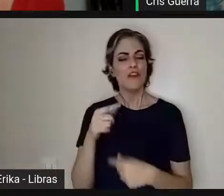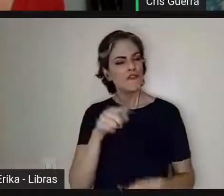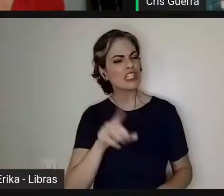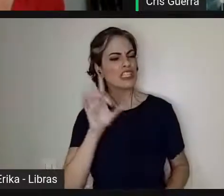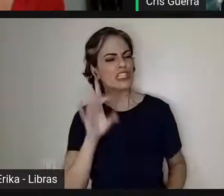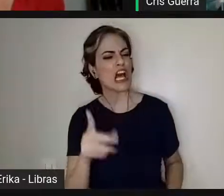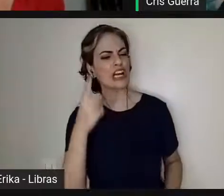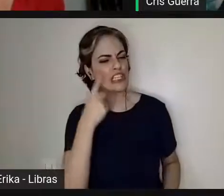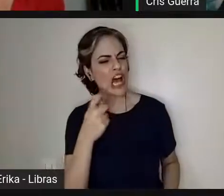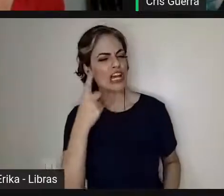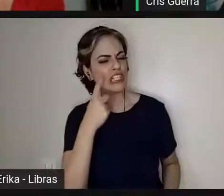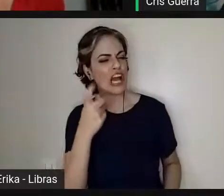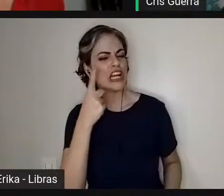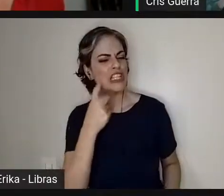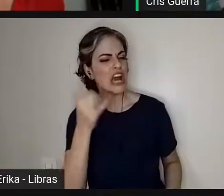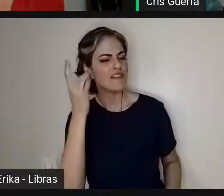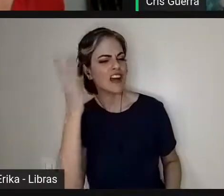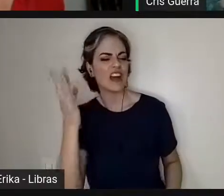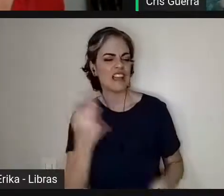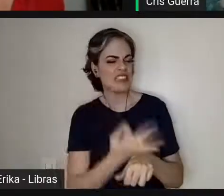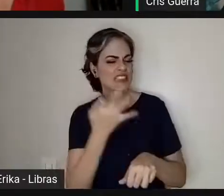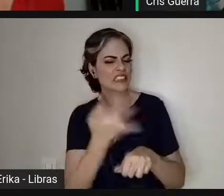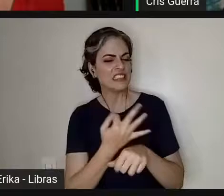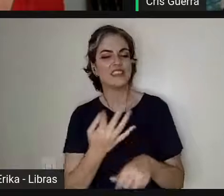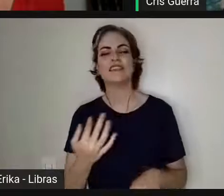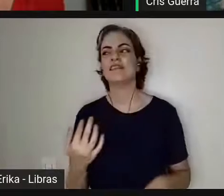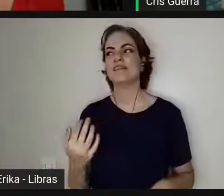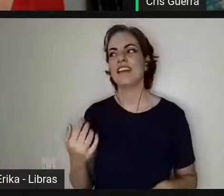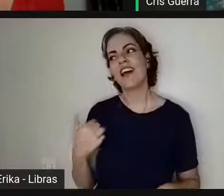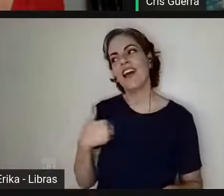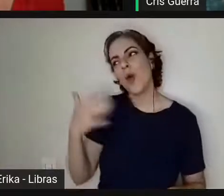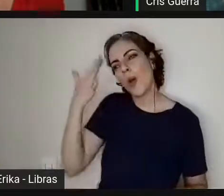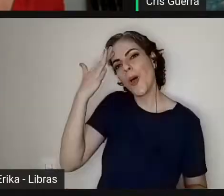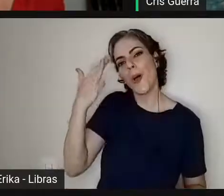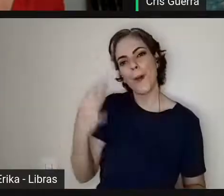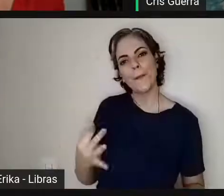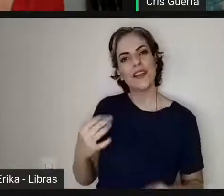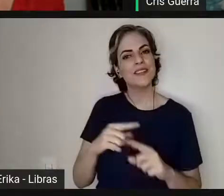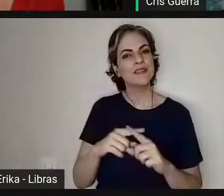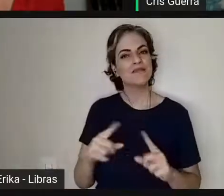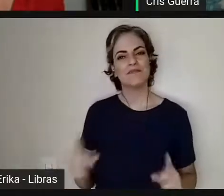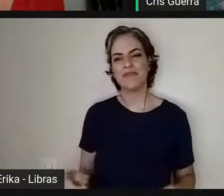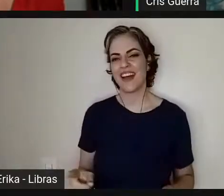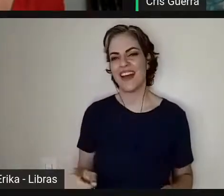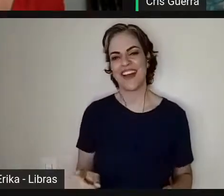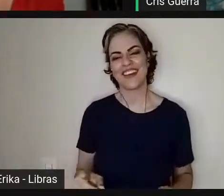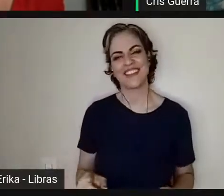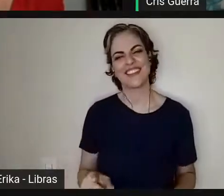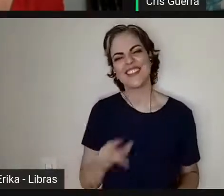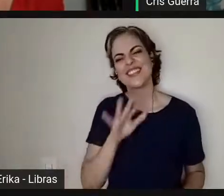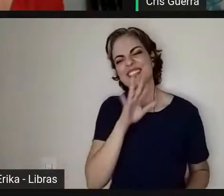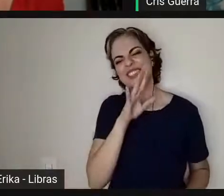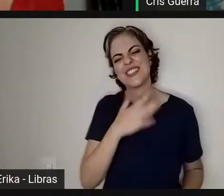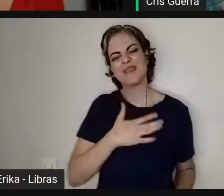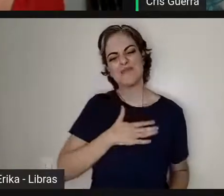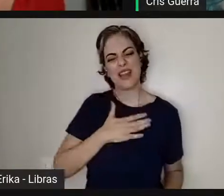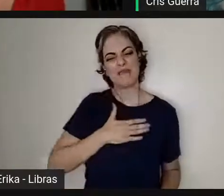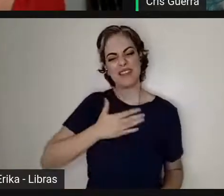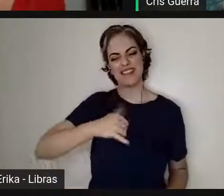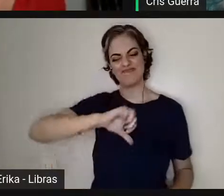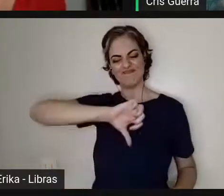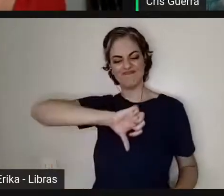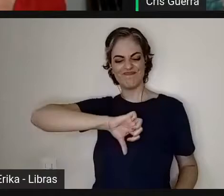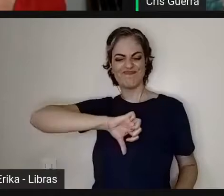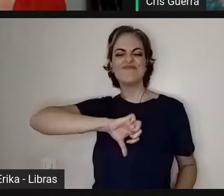te aguenta e tal. Então, eu entendo a intenção das pessoas, mas isso acabou sendo muito ruim para minha autoestima.